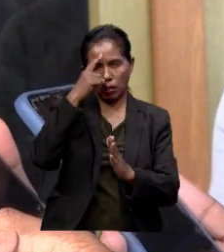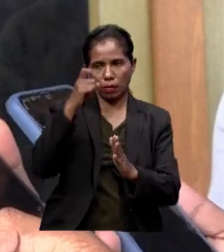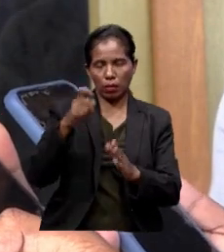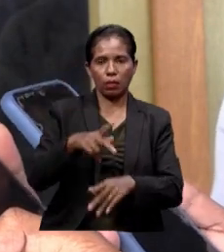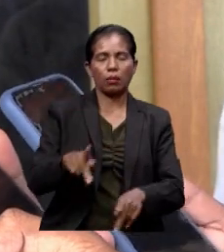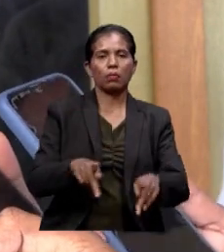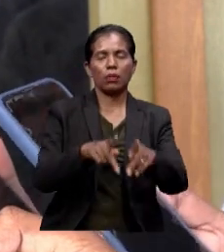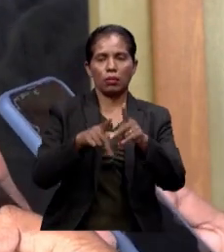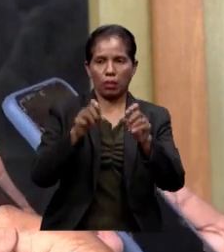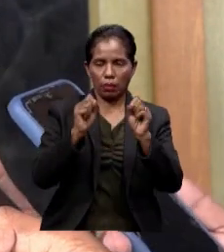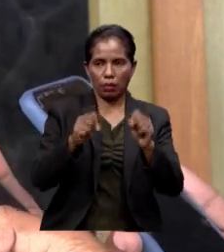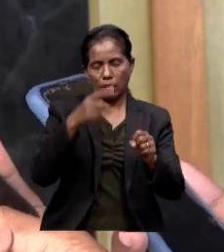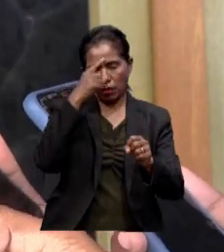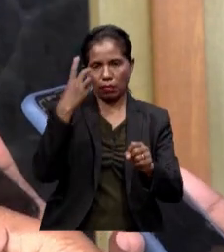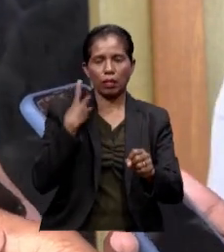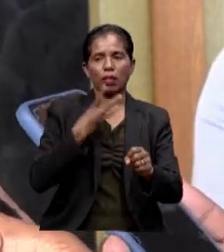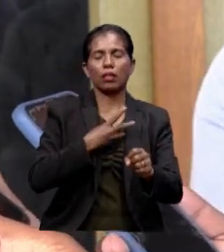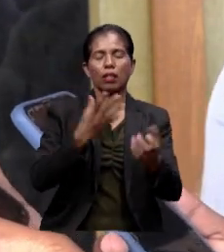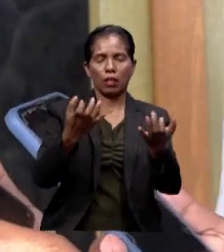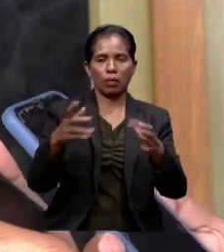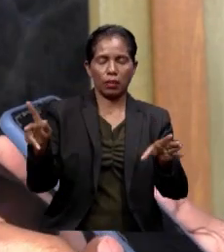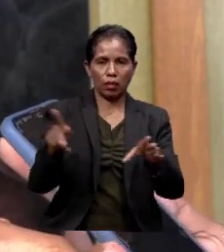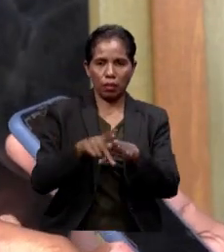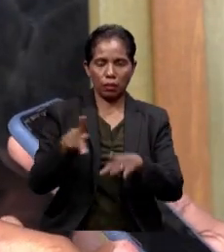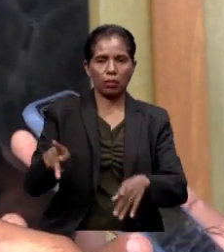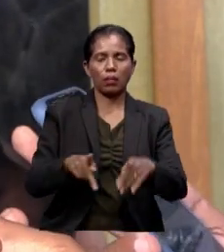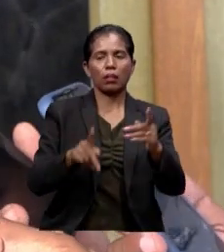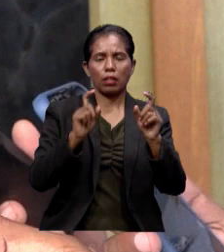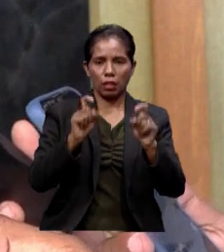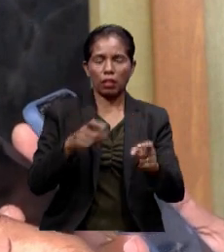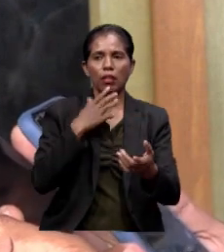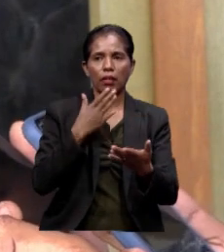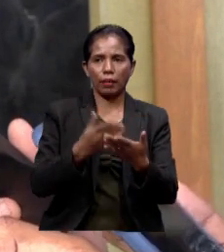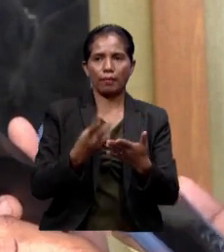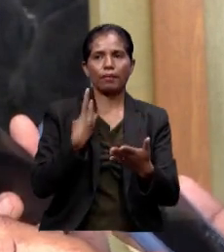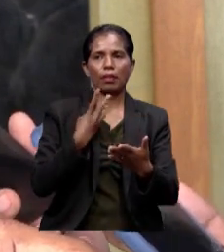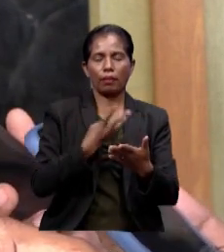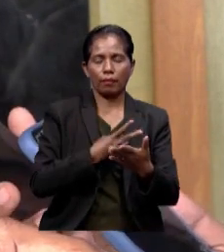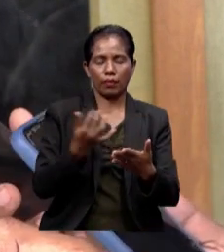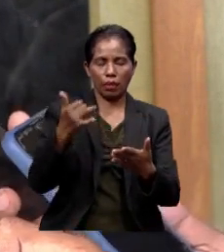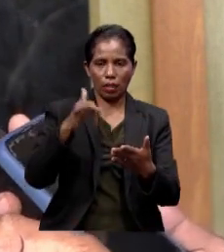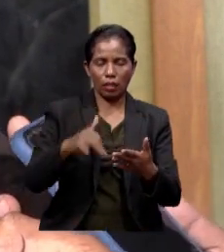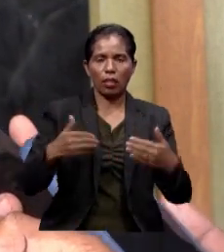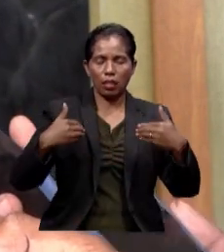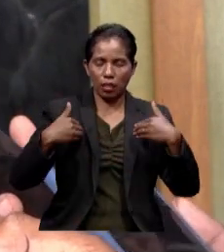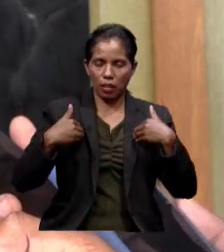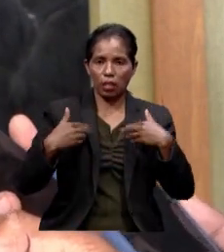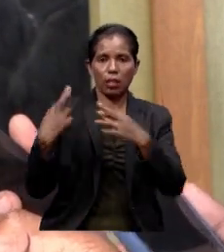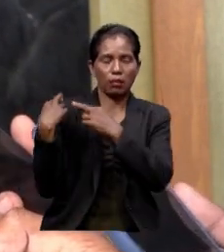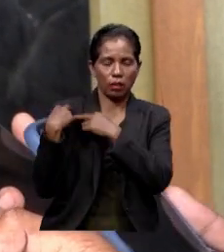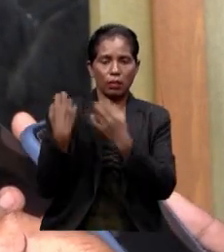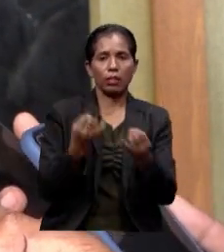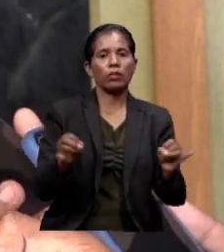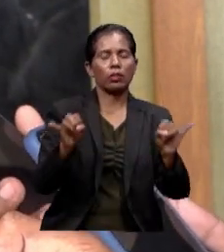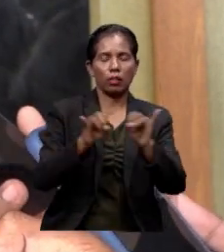público bele. Também está cara participação pública, tem que diar. E a tudo que temos, ser nebeca cara canar instituição, né? E